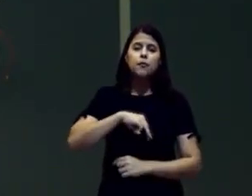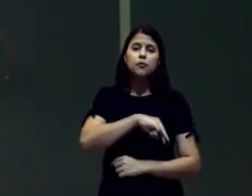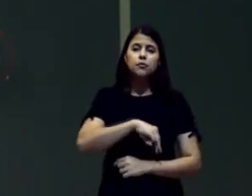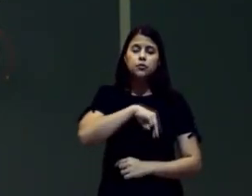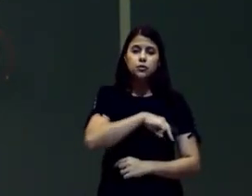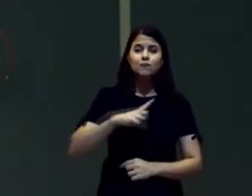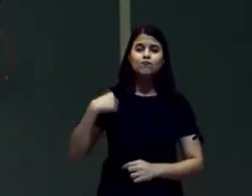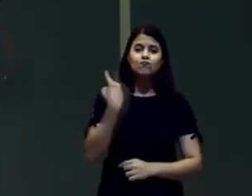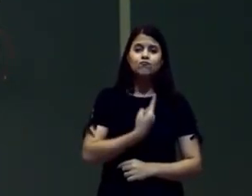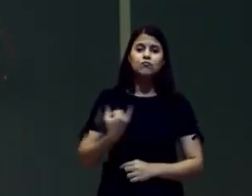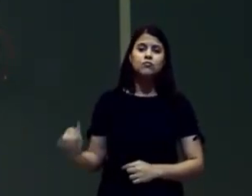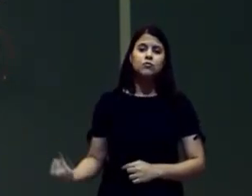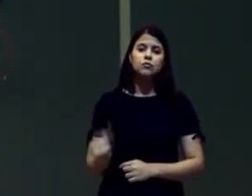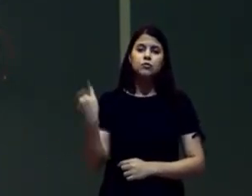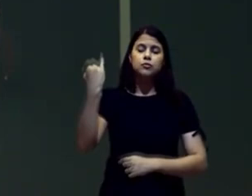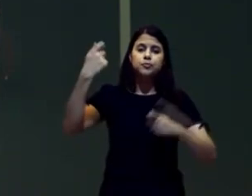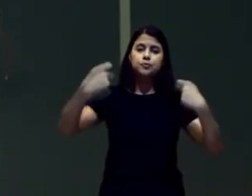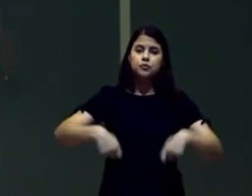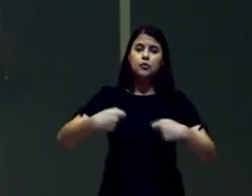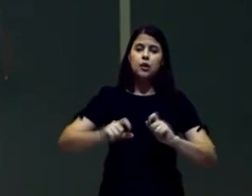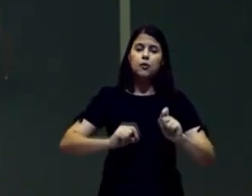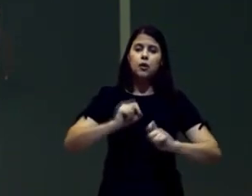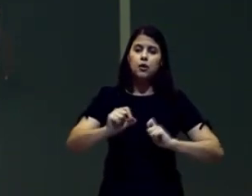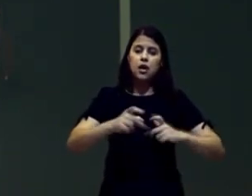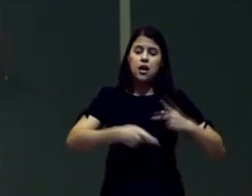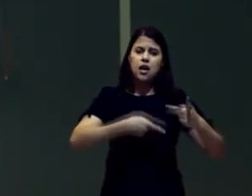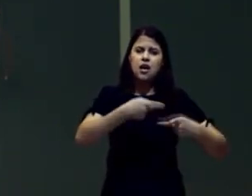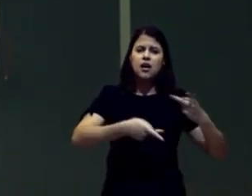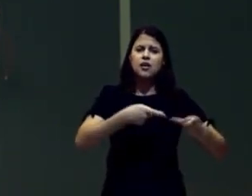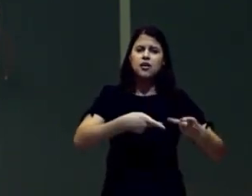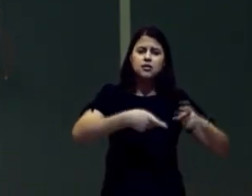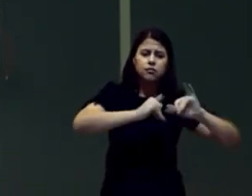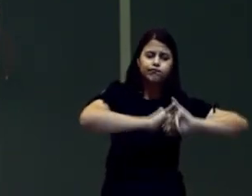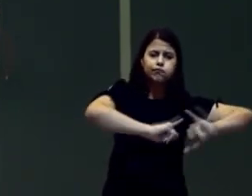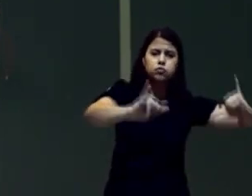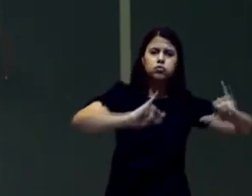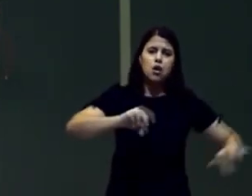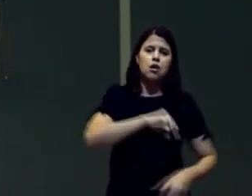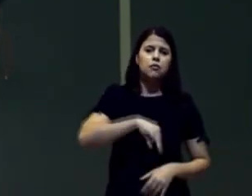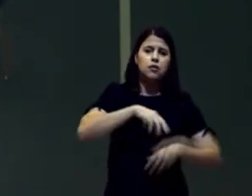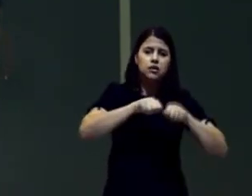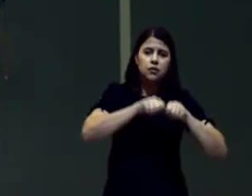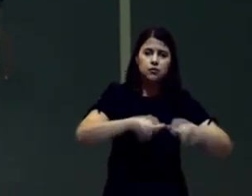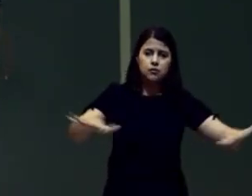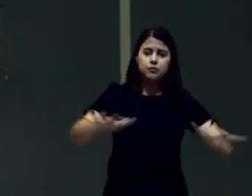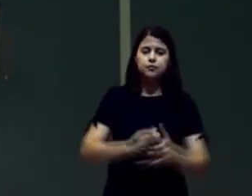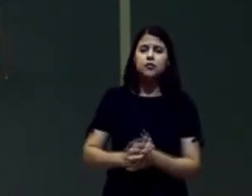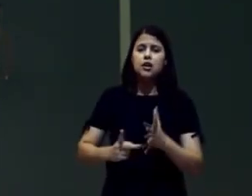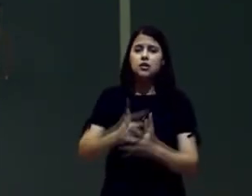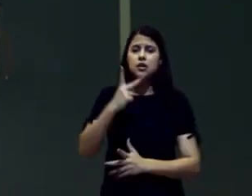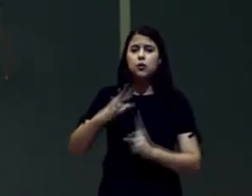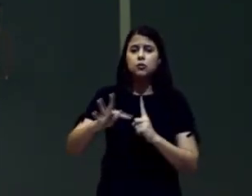precisamos transmitir uma herança missionária àqueles que estão vindo depois de nós. Segunda carta a Timóteo, capítulo